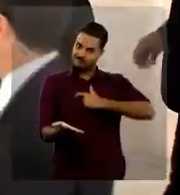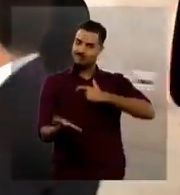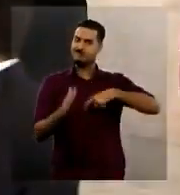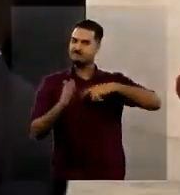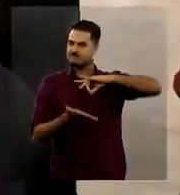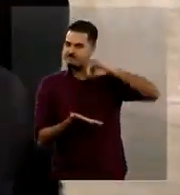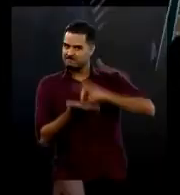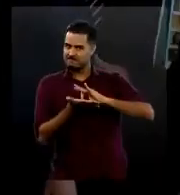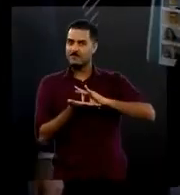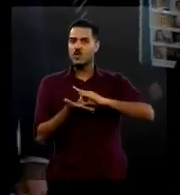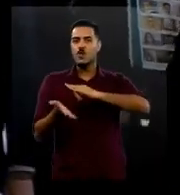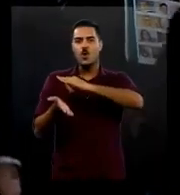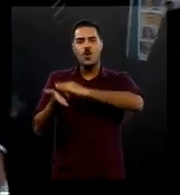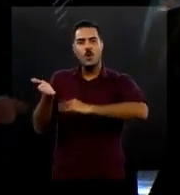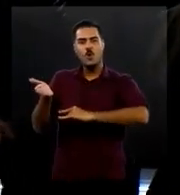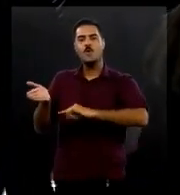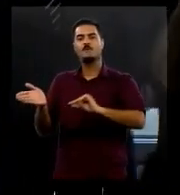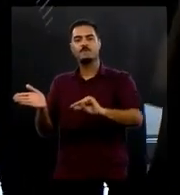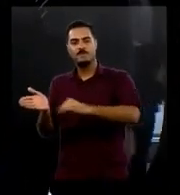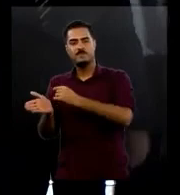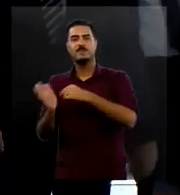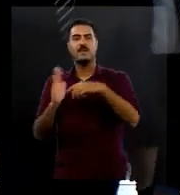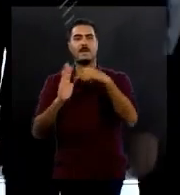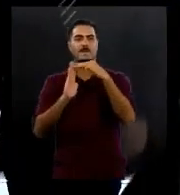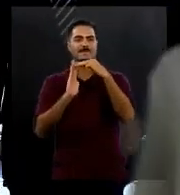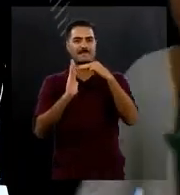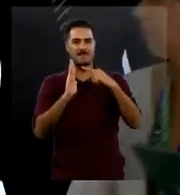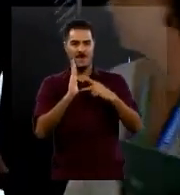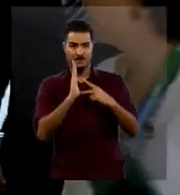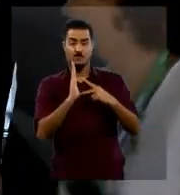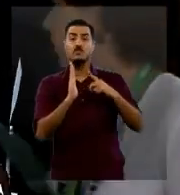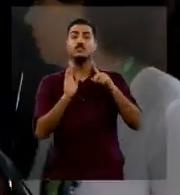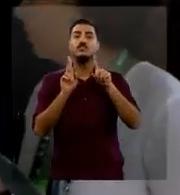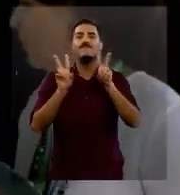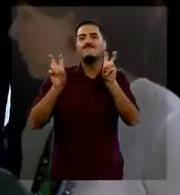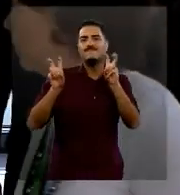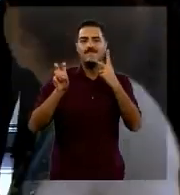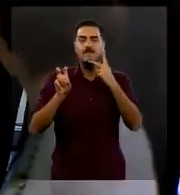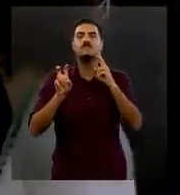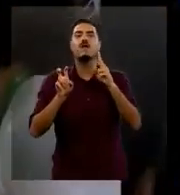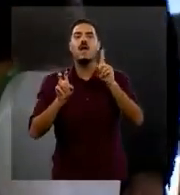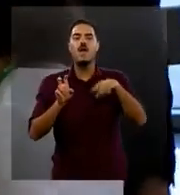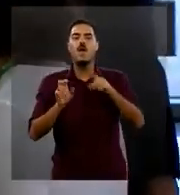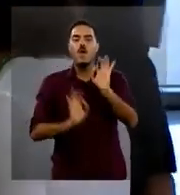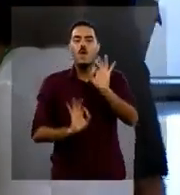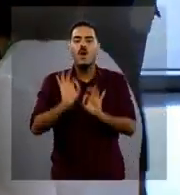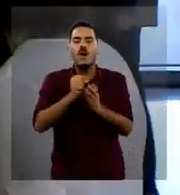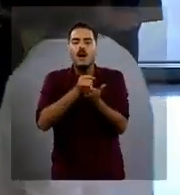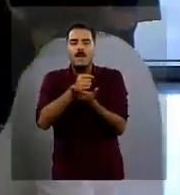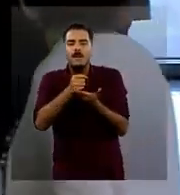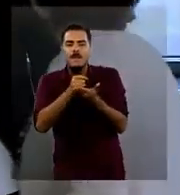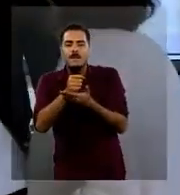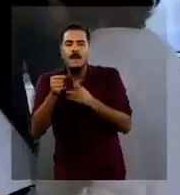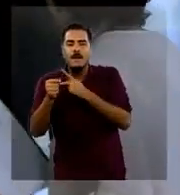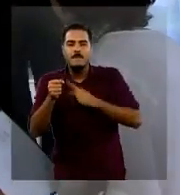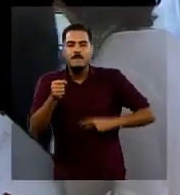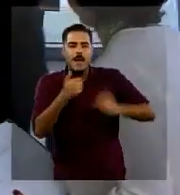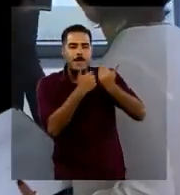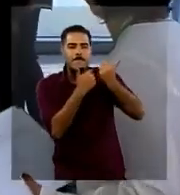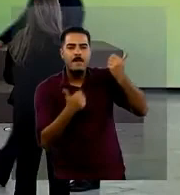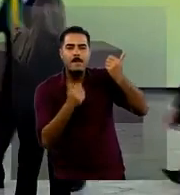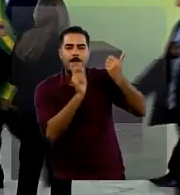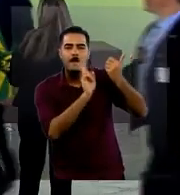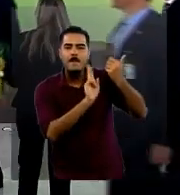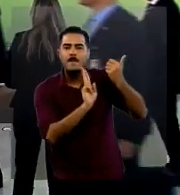documentos, né, Paulo? Ele assinou uma medida provisória que prevê aí a organização básica da presidência da República e dos